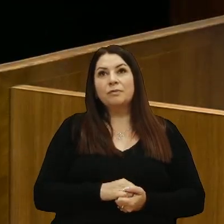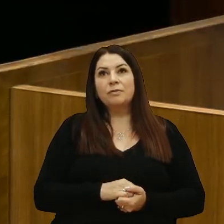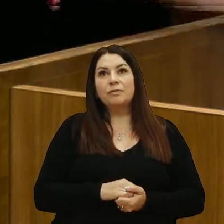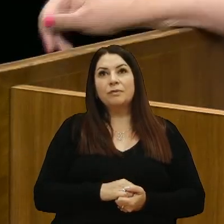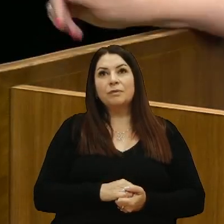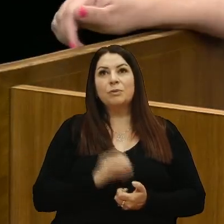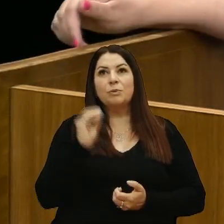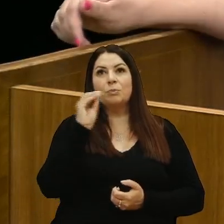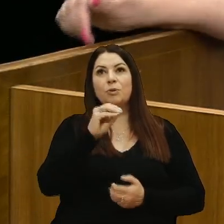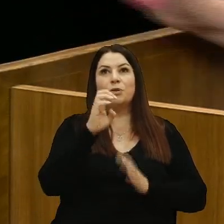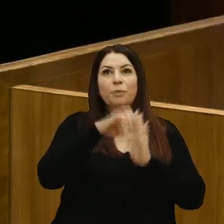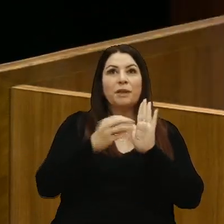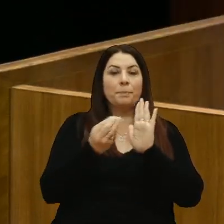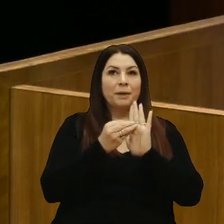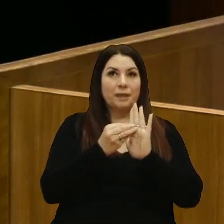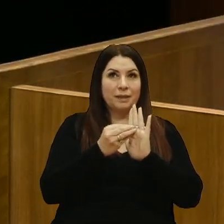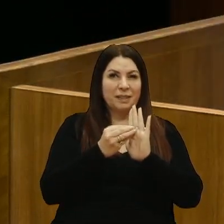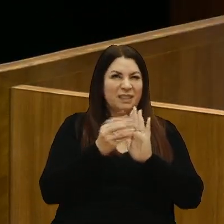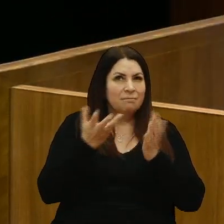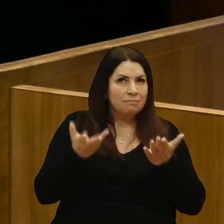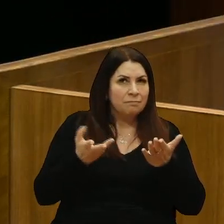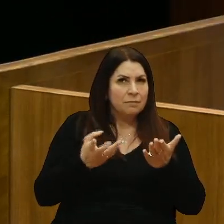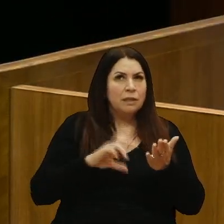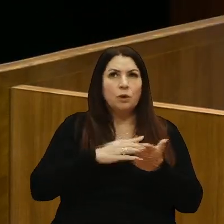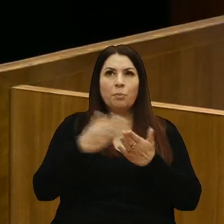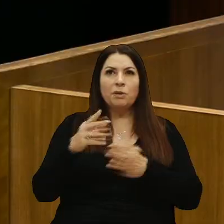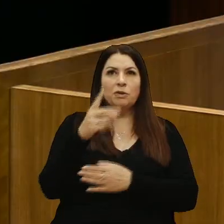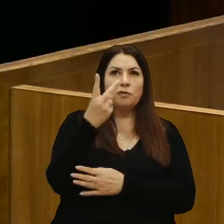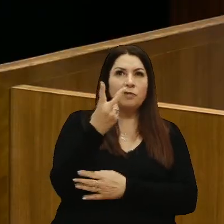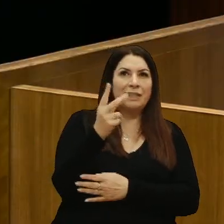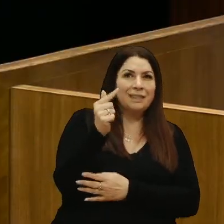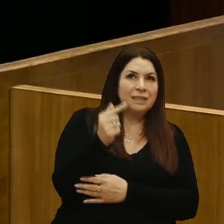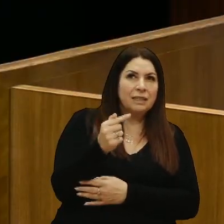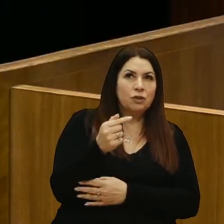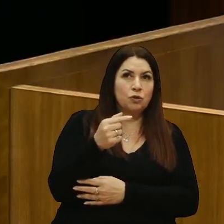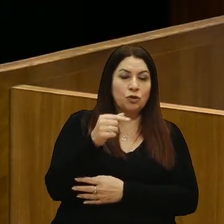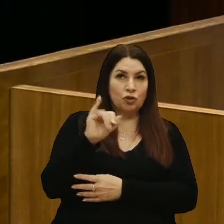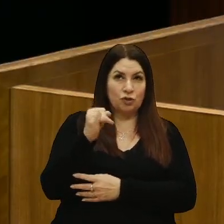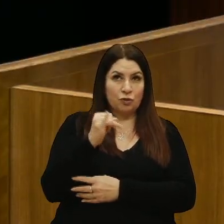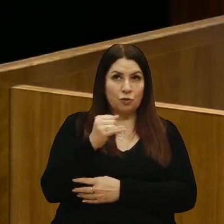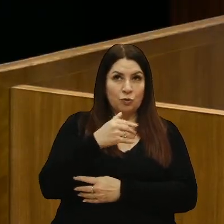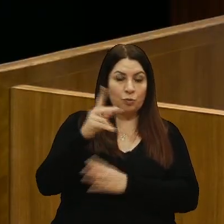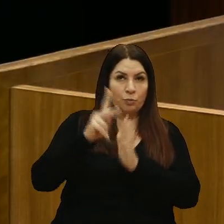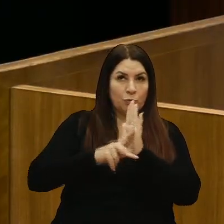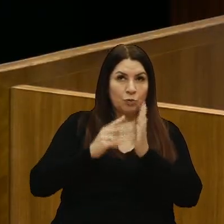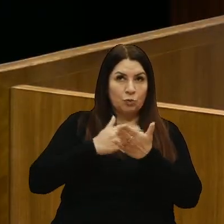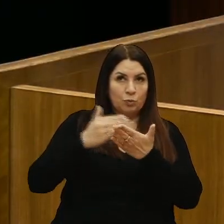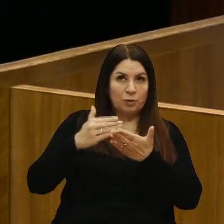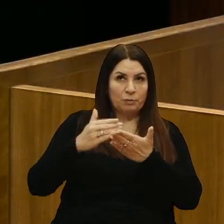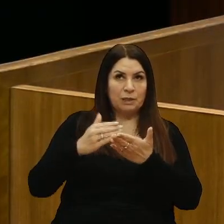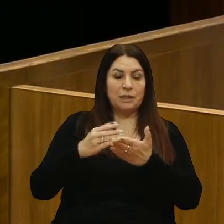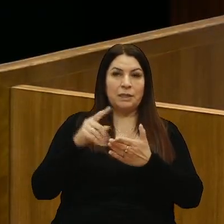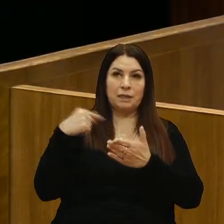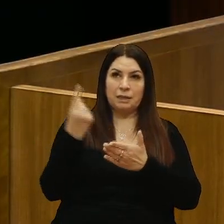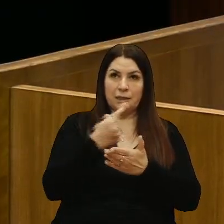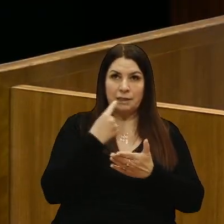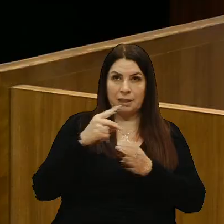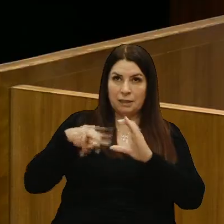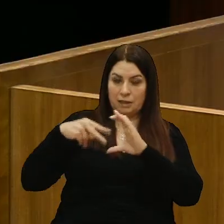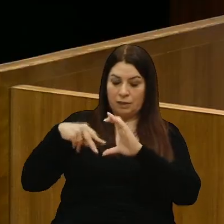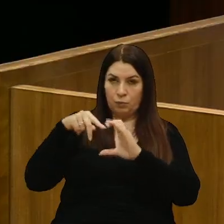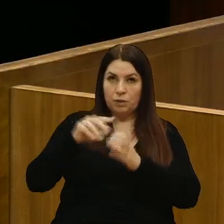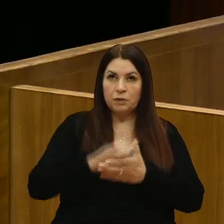ele coloca uma emenda. Será que desde o dia 27/1, quando esse projeto começa a circular na Câmara